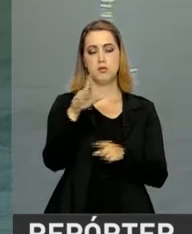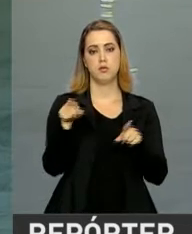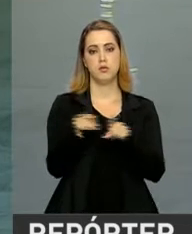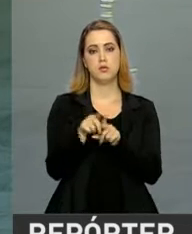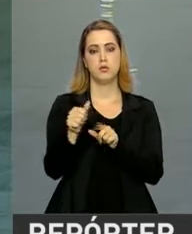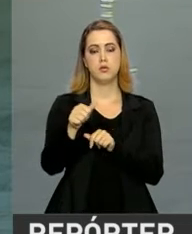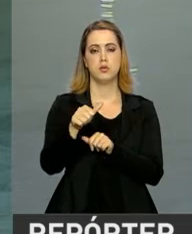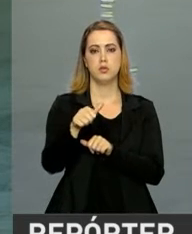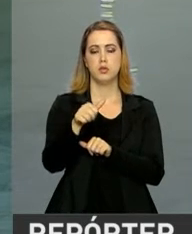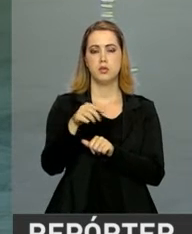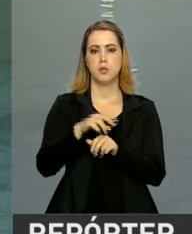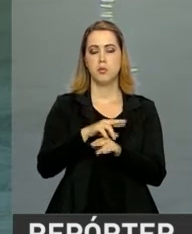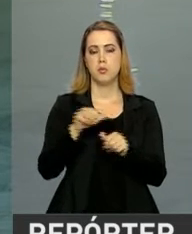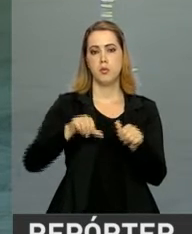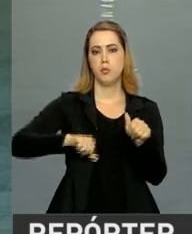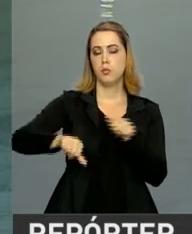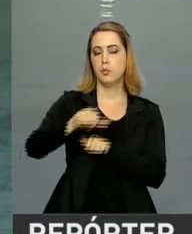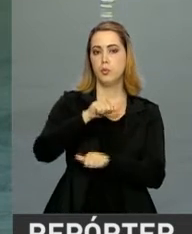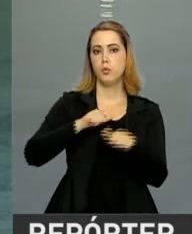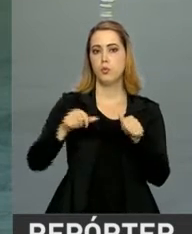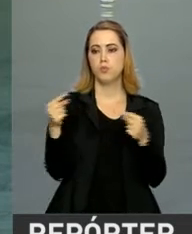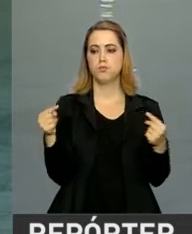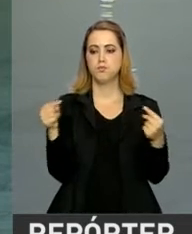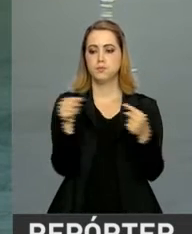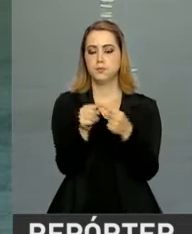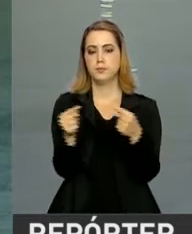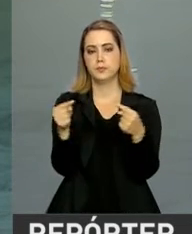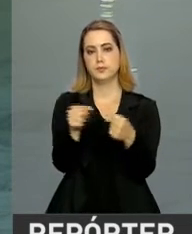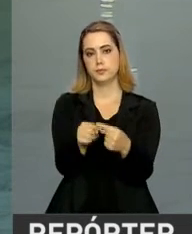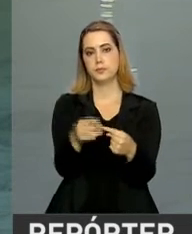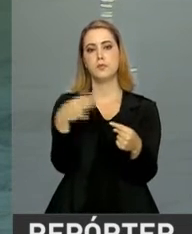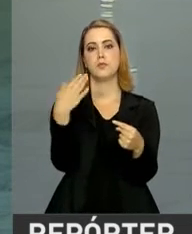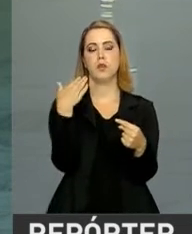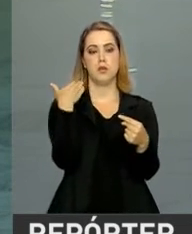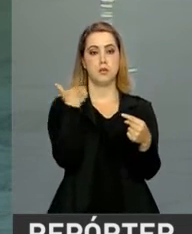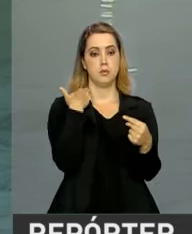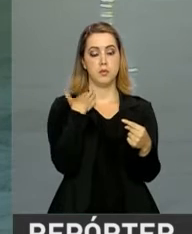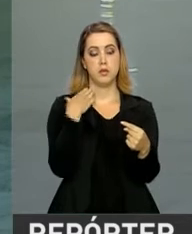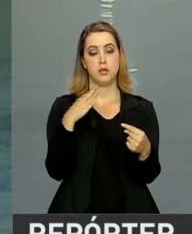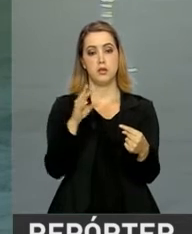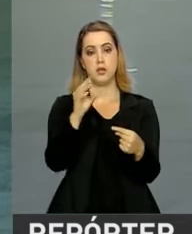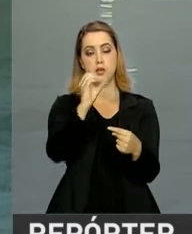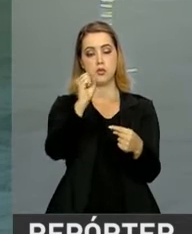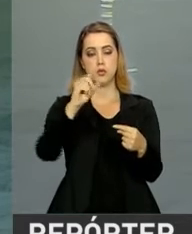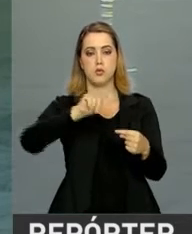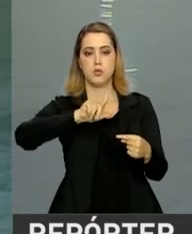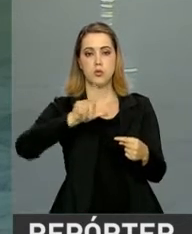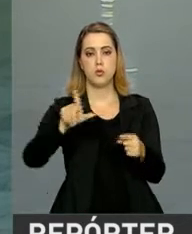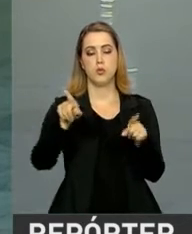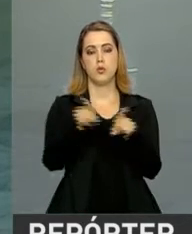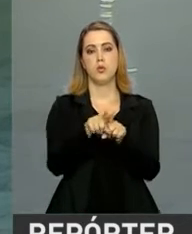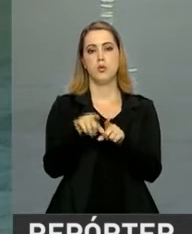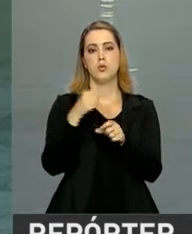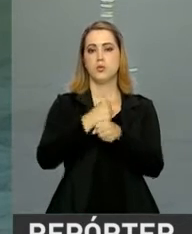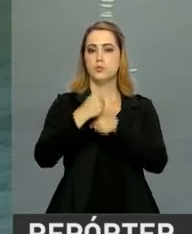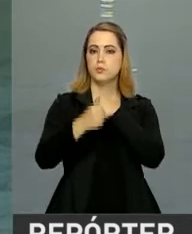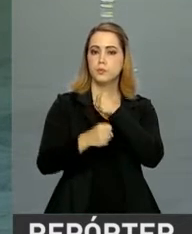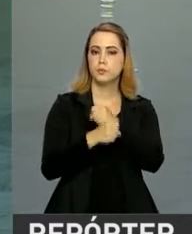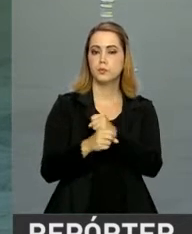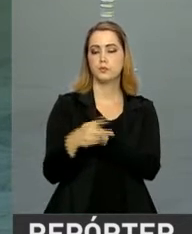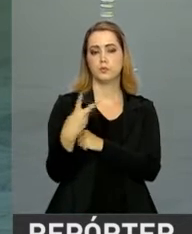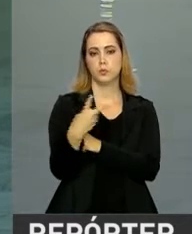uma convergência para as metas estabelecidas pelo banco central para a inflação em 2017 e 2018